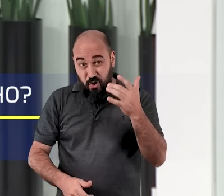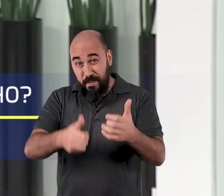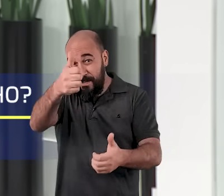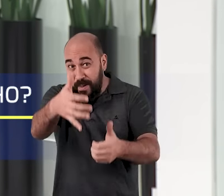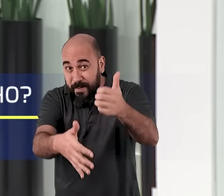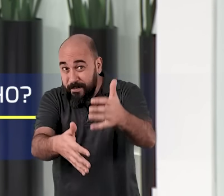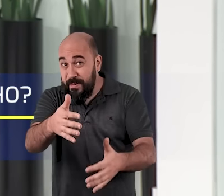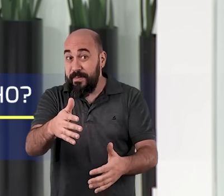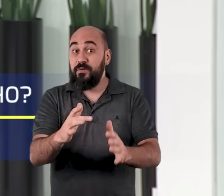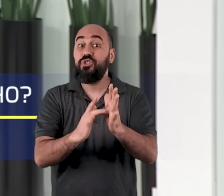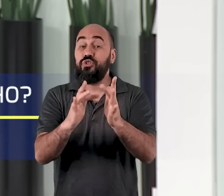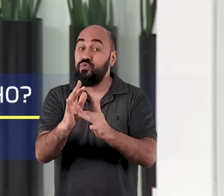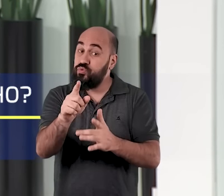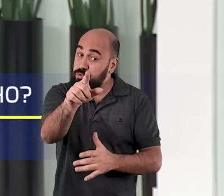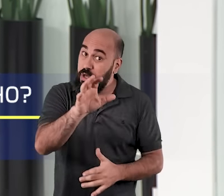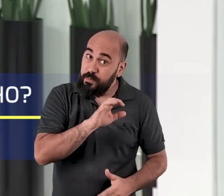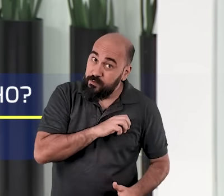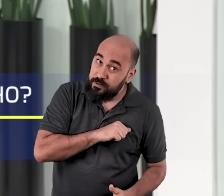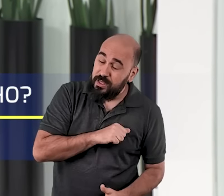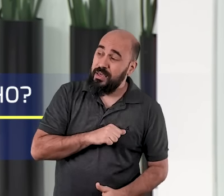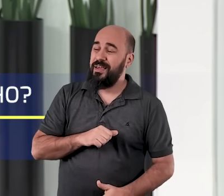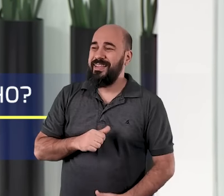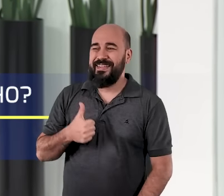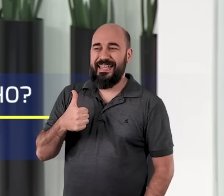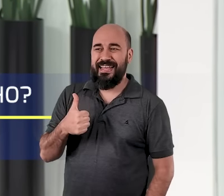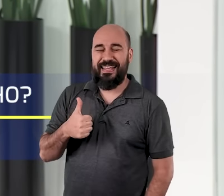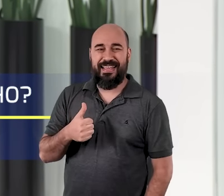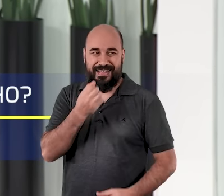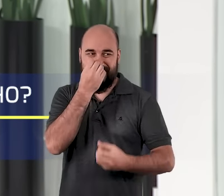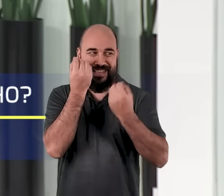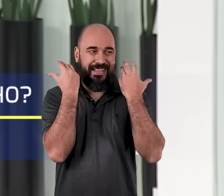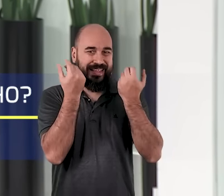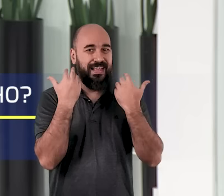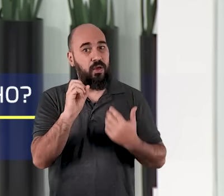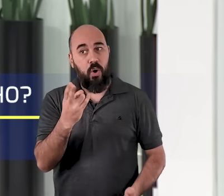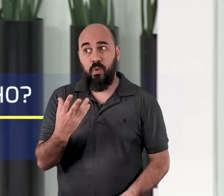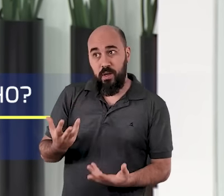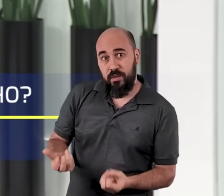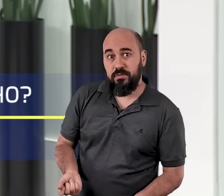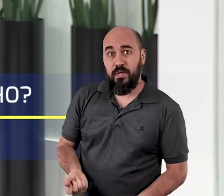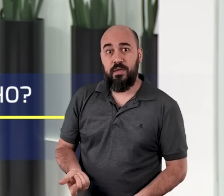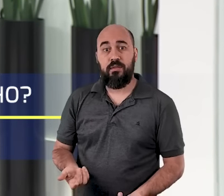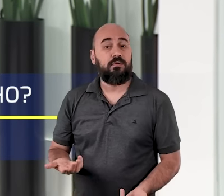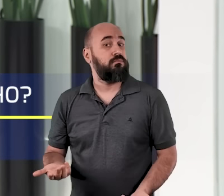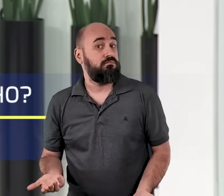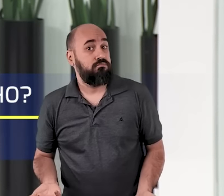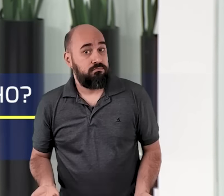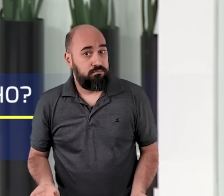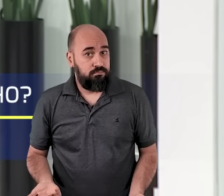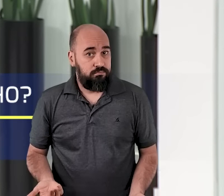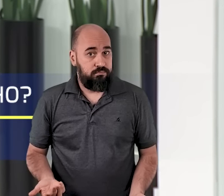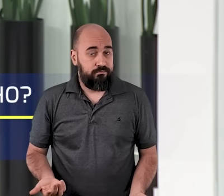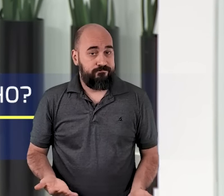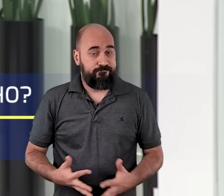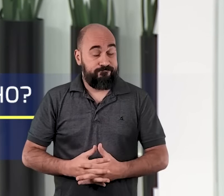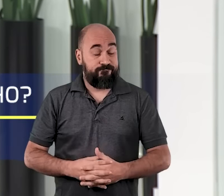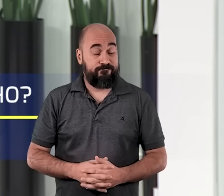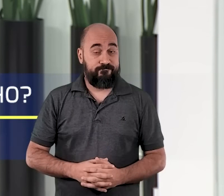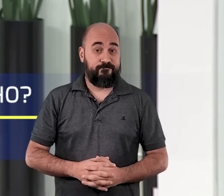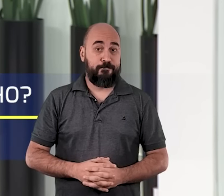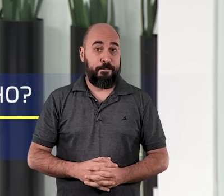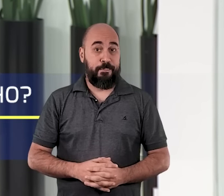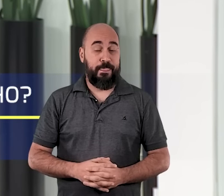conhecem, os que mais estão próximos do altar são aqueles que mais estão longe de Deus. Eu